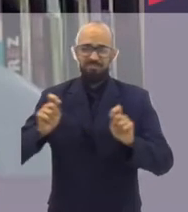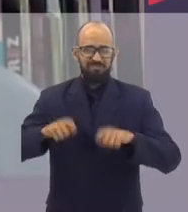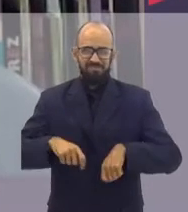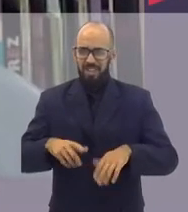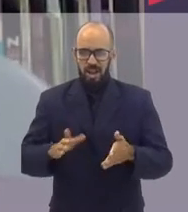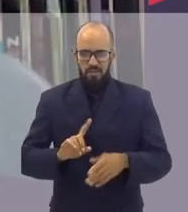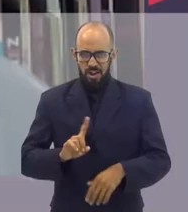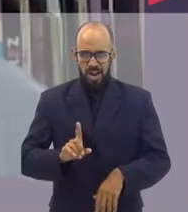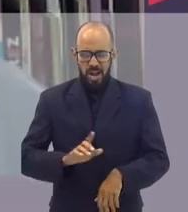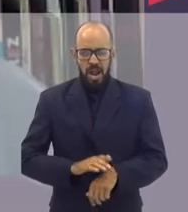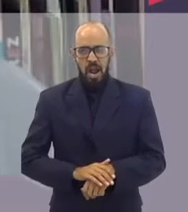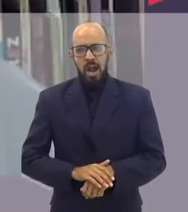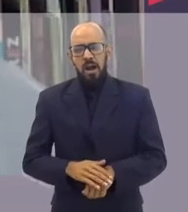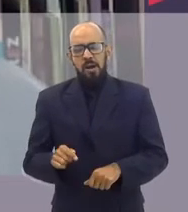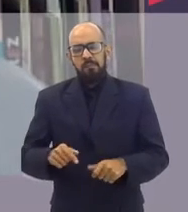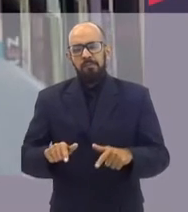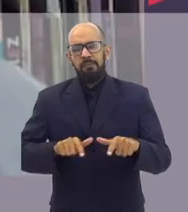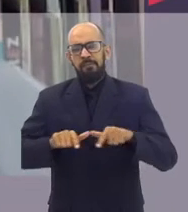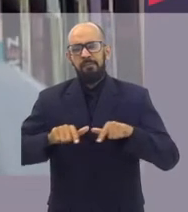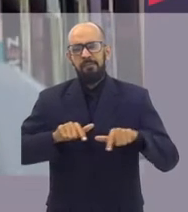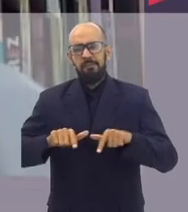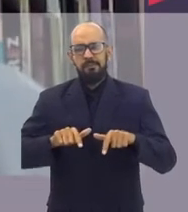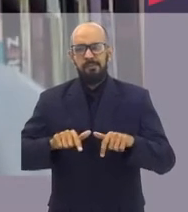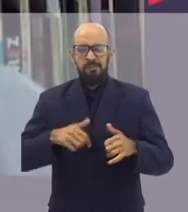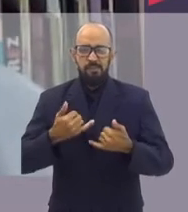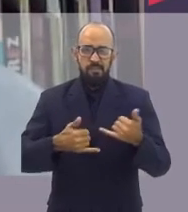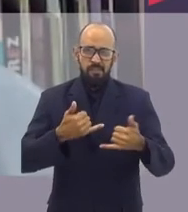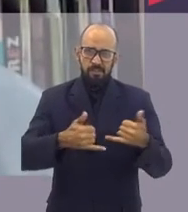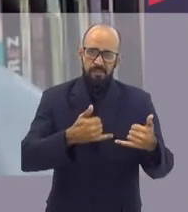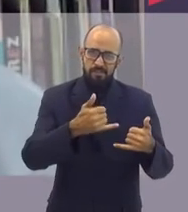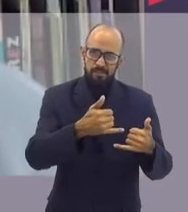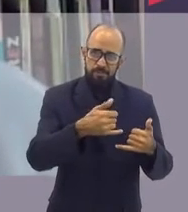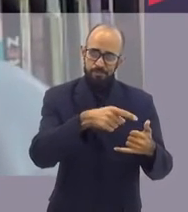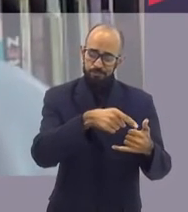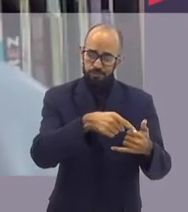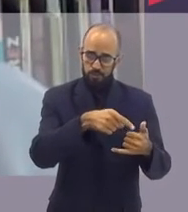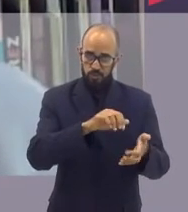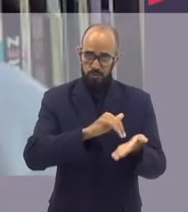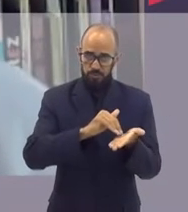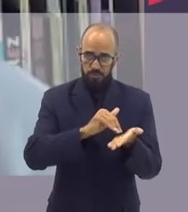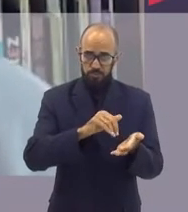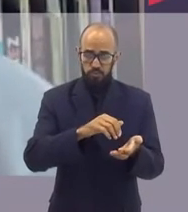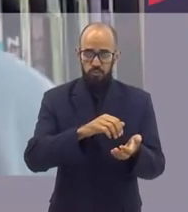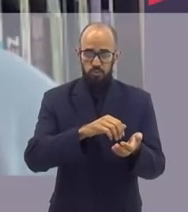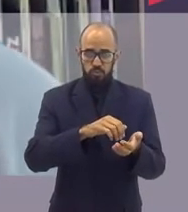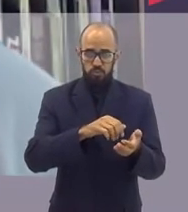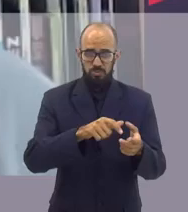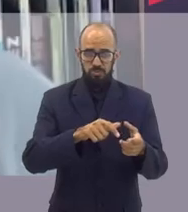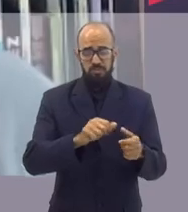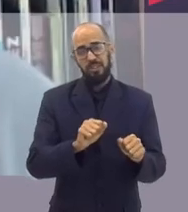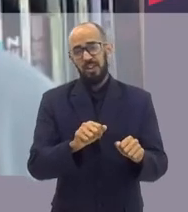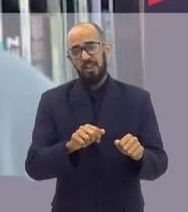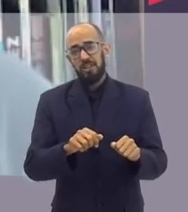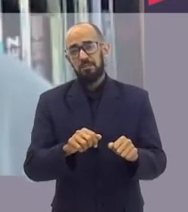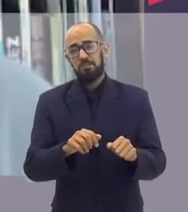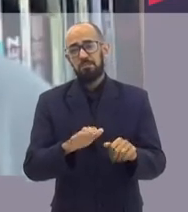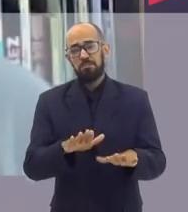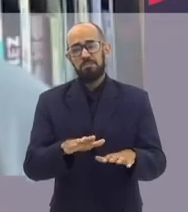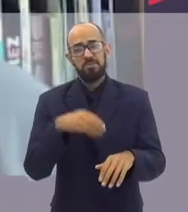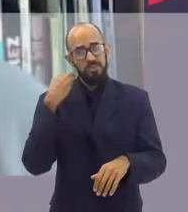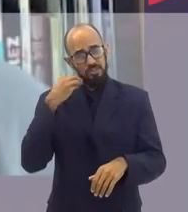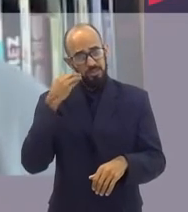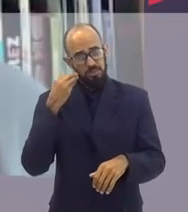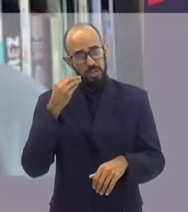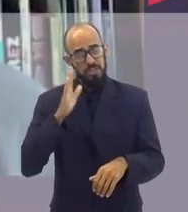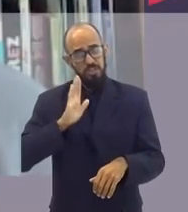se comprometer. Eu trabalho com um laboratório que cria jogos educacionais e a gente falou, olha, você já tem a